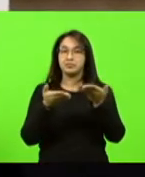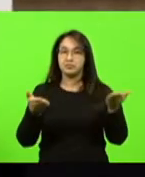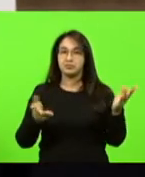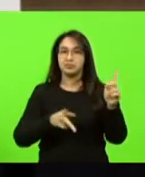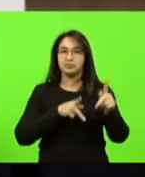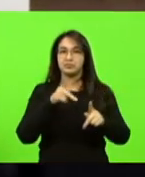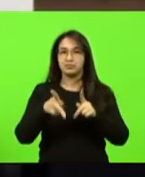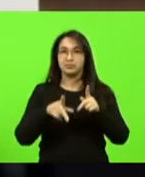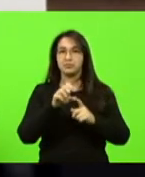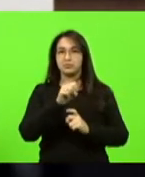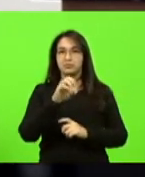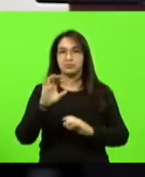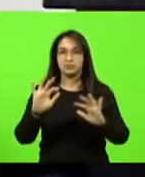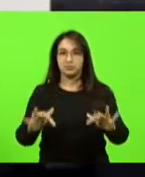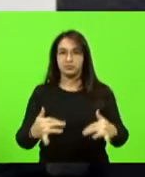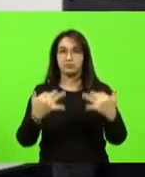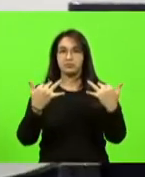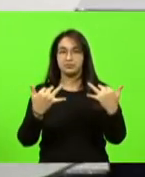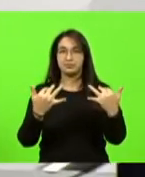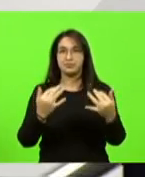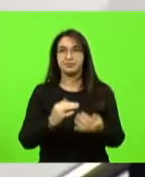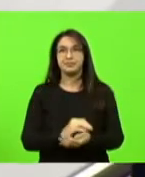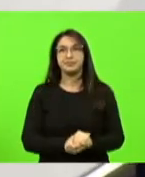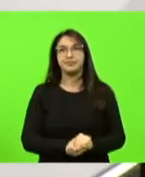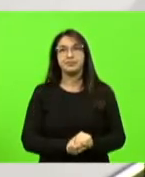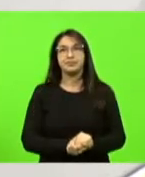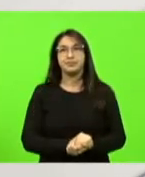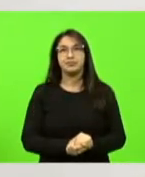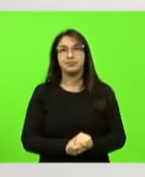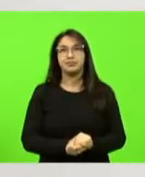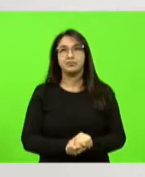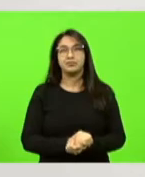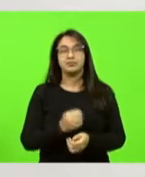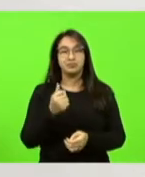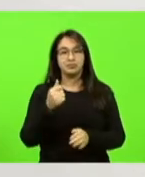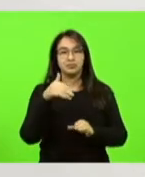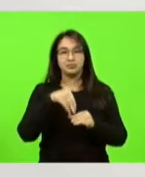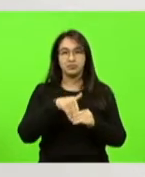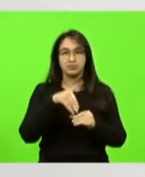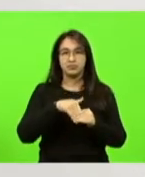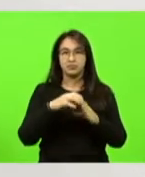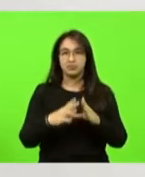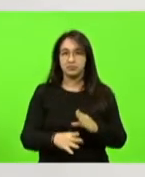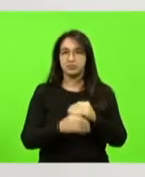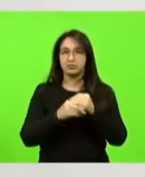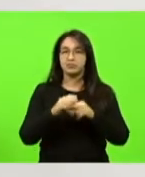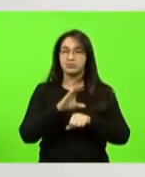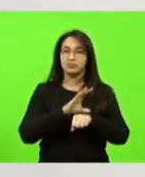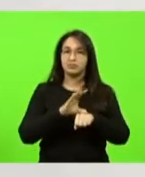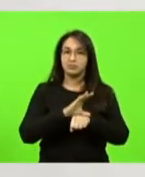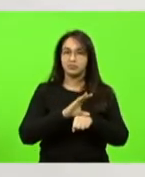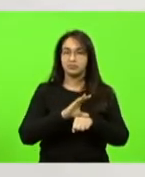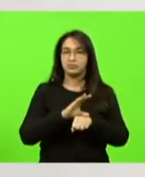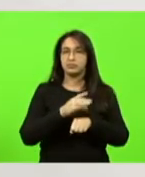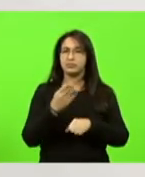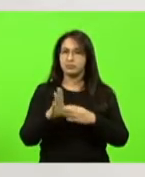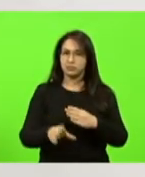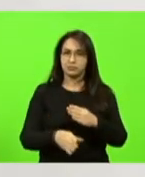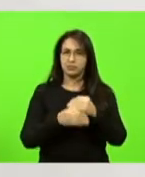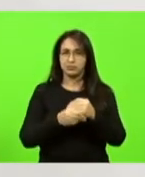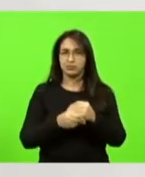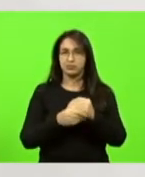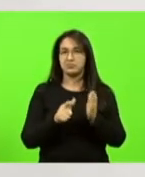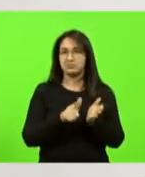acompanham. Nós estamos prestes a votar uma proposta de emenda à Constituição. Não é uma emenda a um